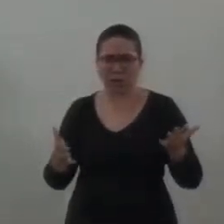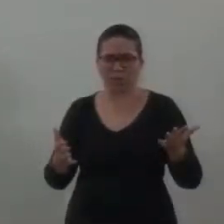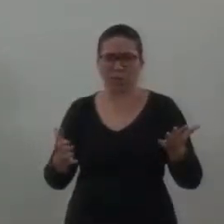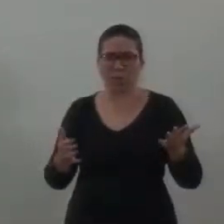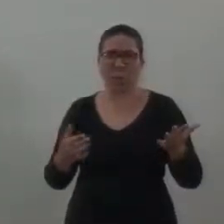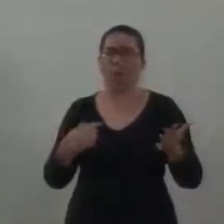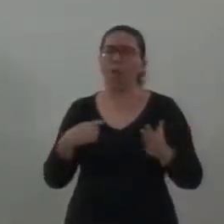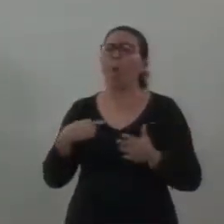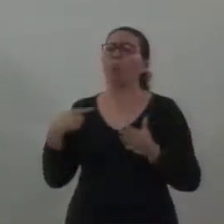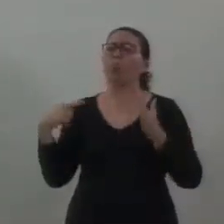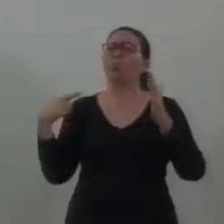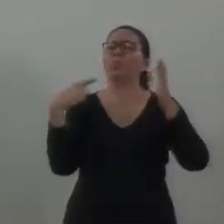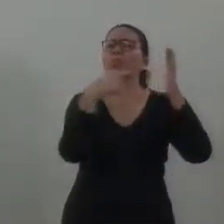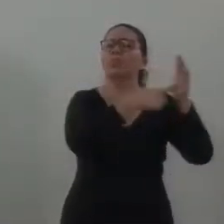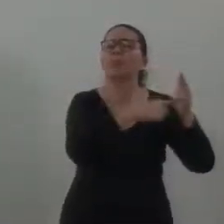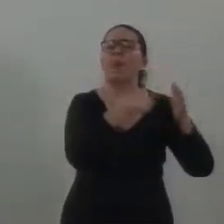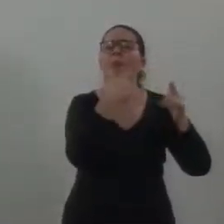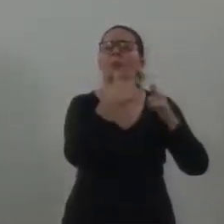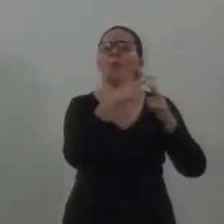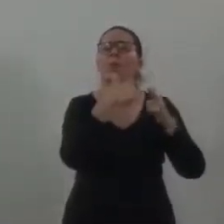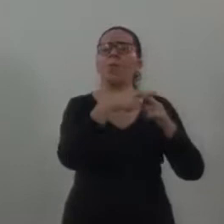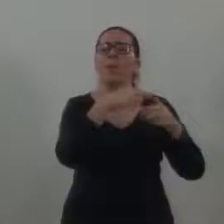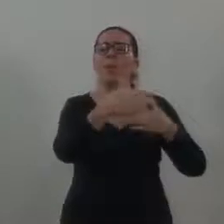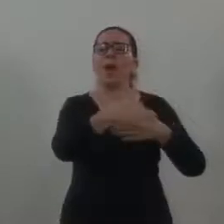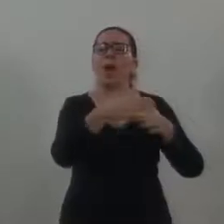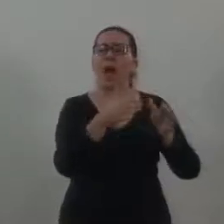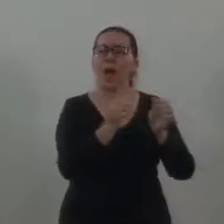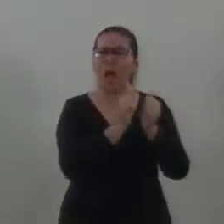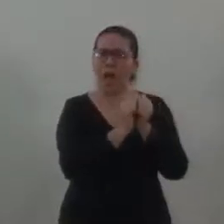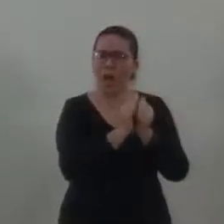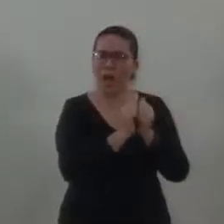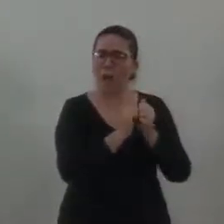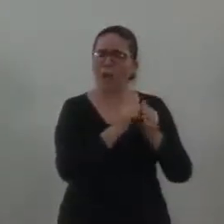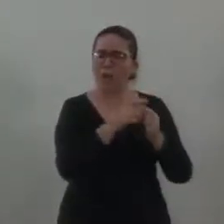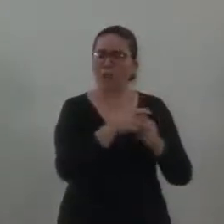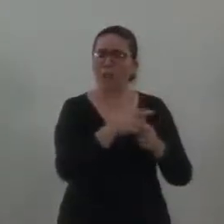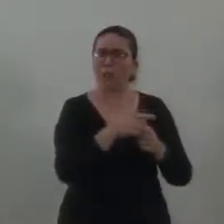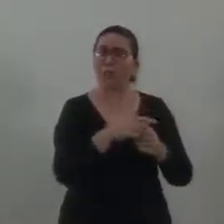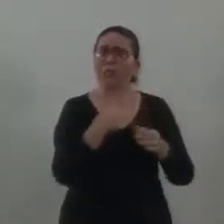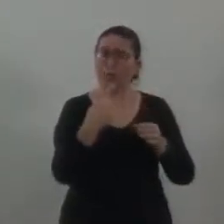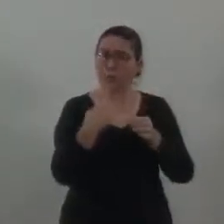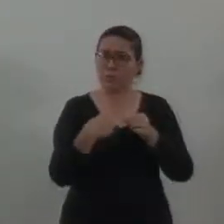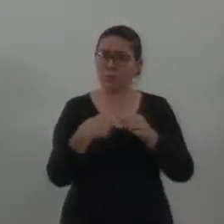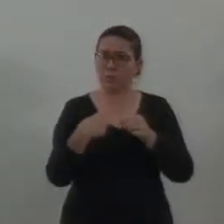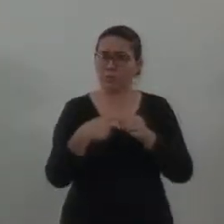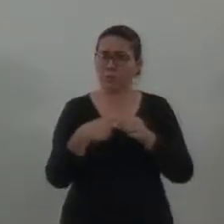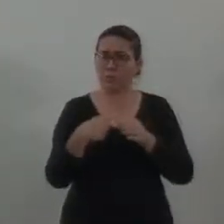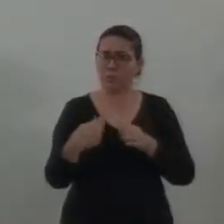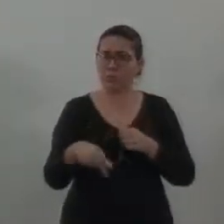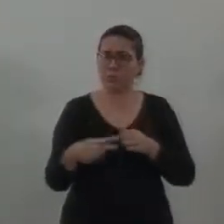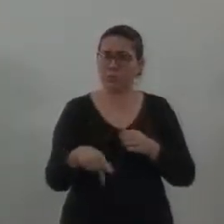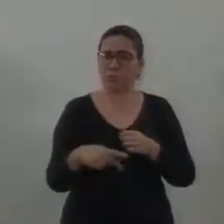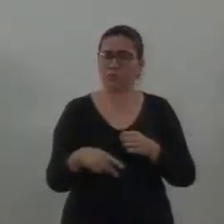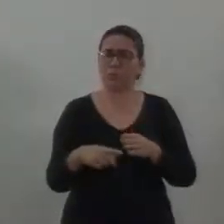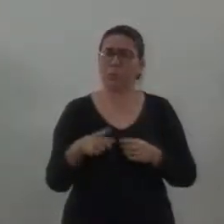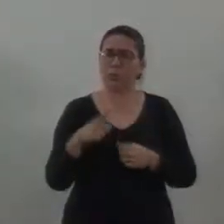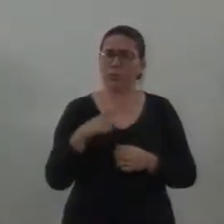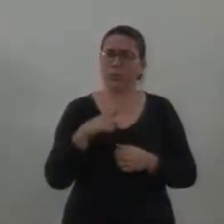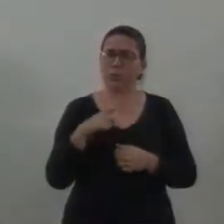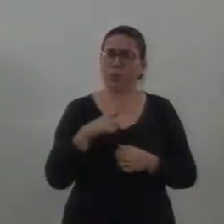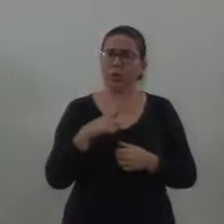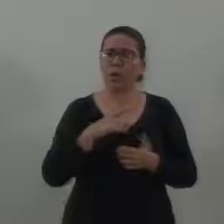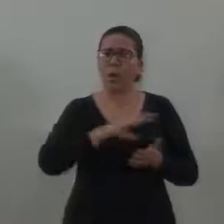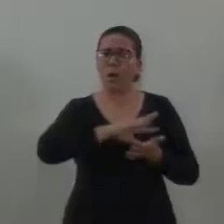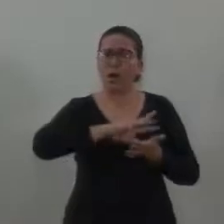um problema na cesta básica, que é da merenda escolar, numa cidade onde se